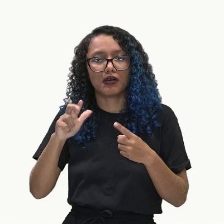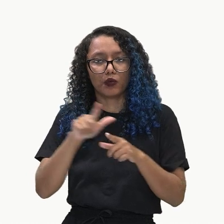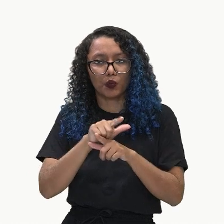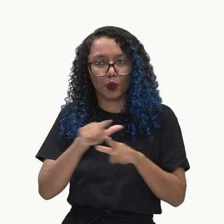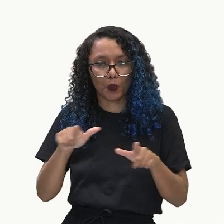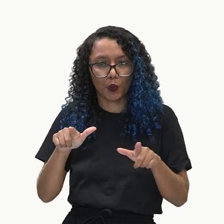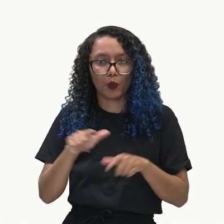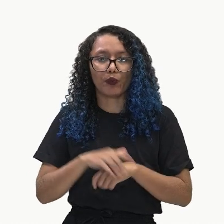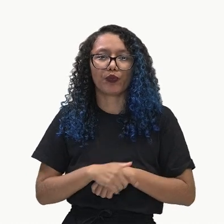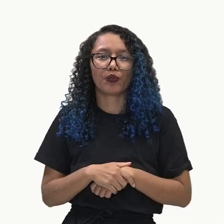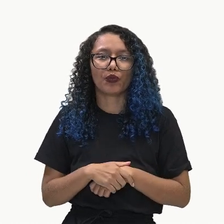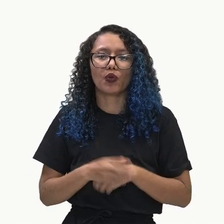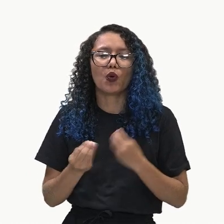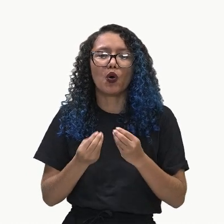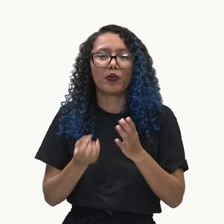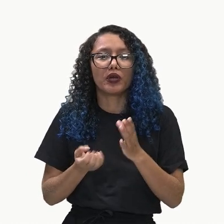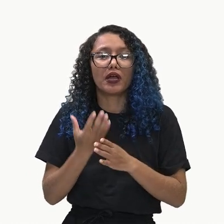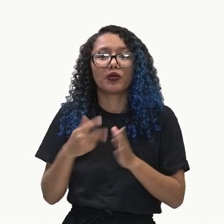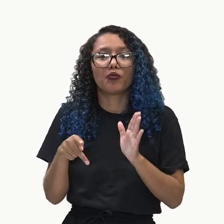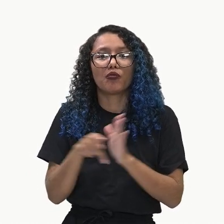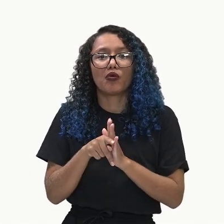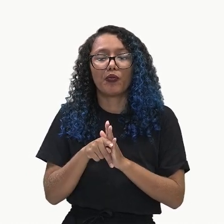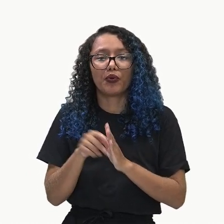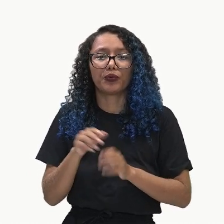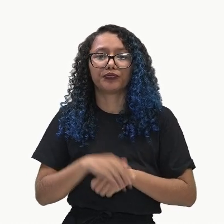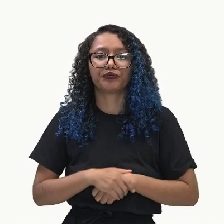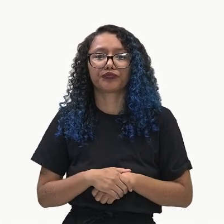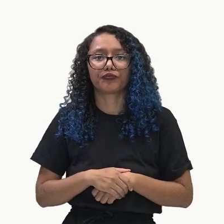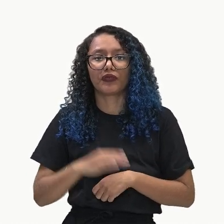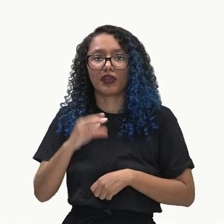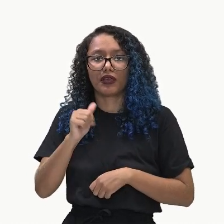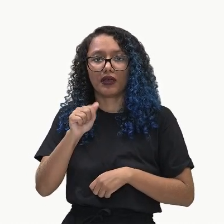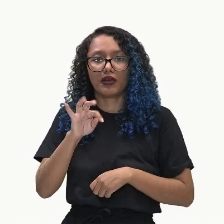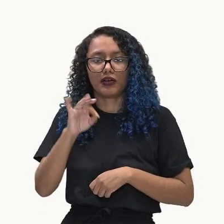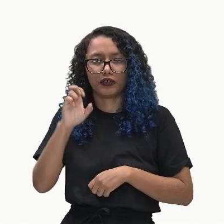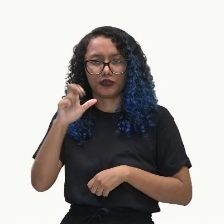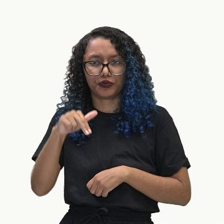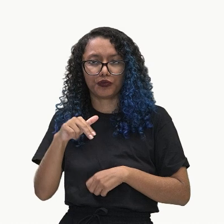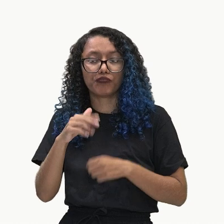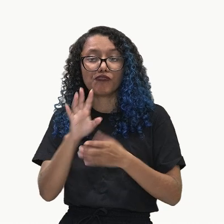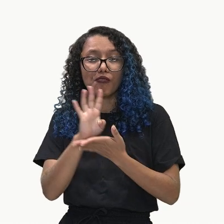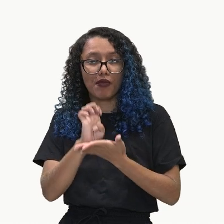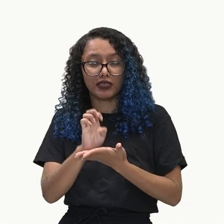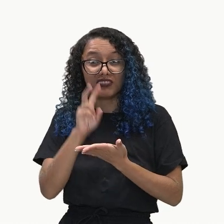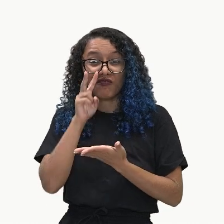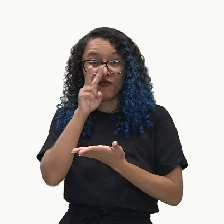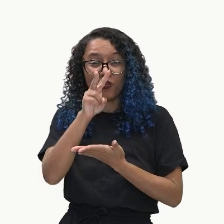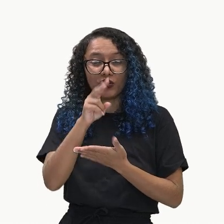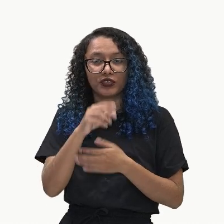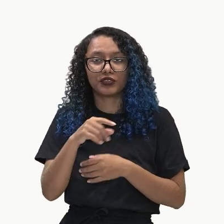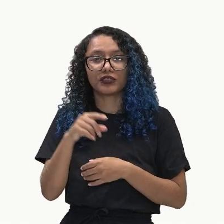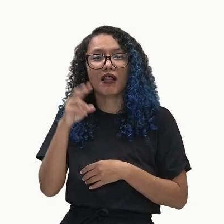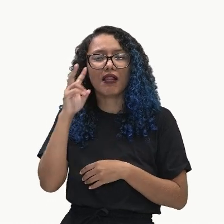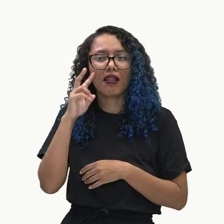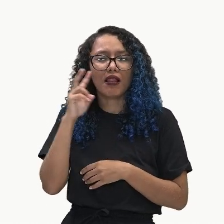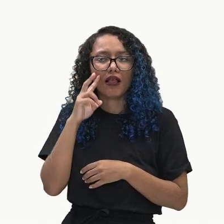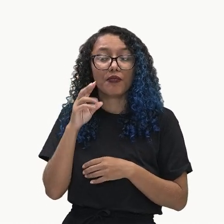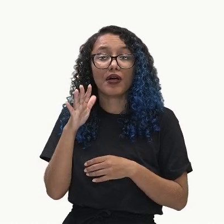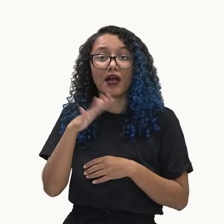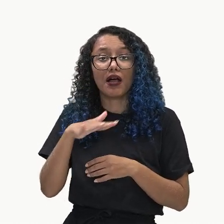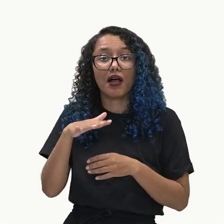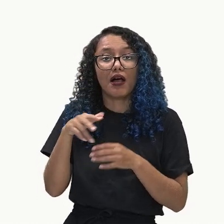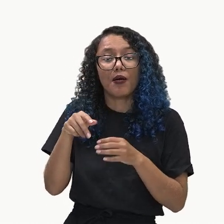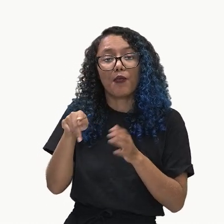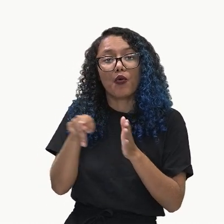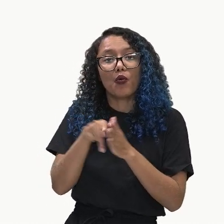um cátion da base forte. Lembra, cátion é a parte positiva, e